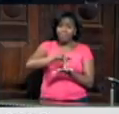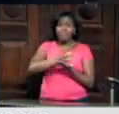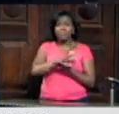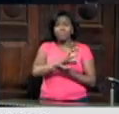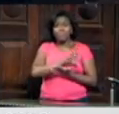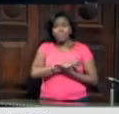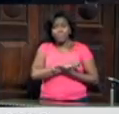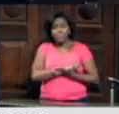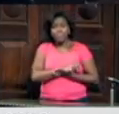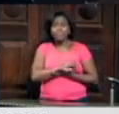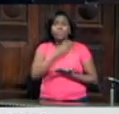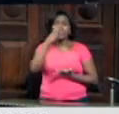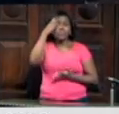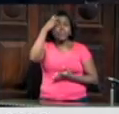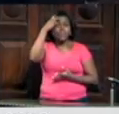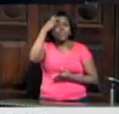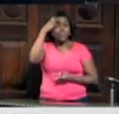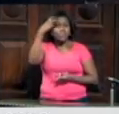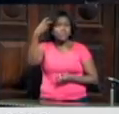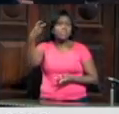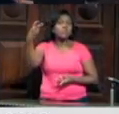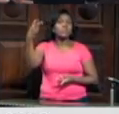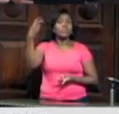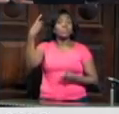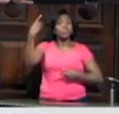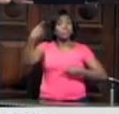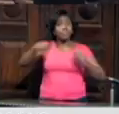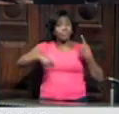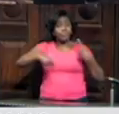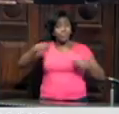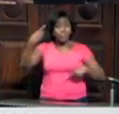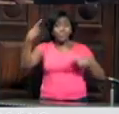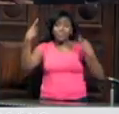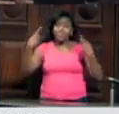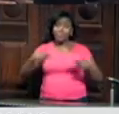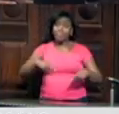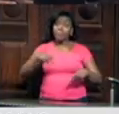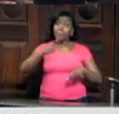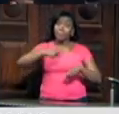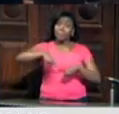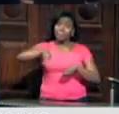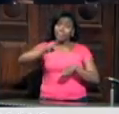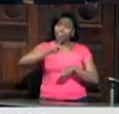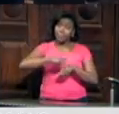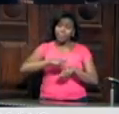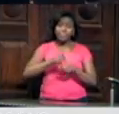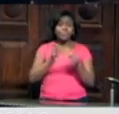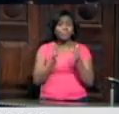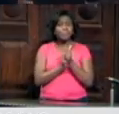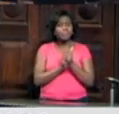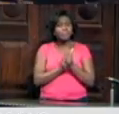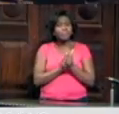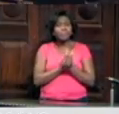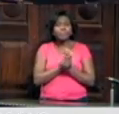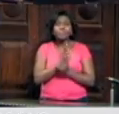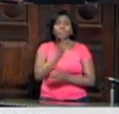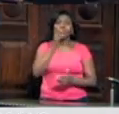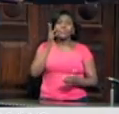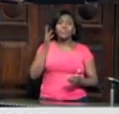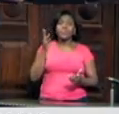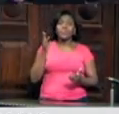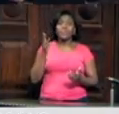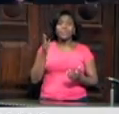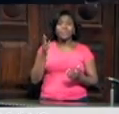amorosa, intelectual, a capital política deste país, que, por vezes, nem se encontra como deveria